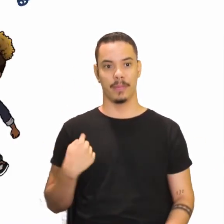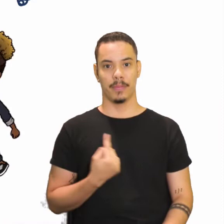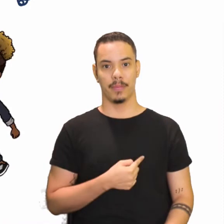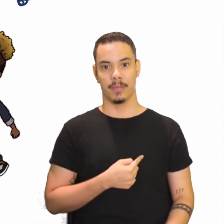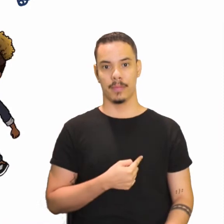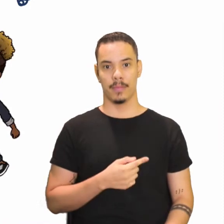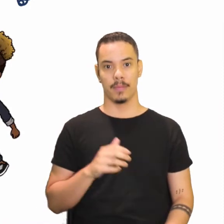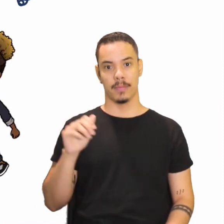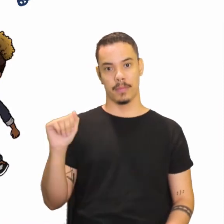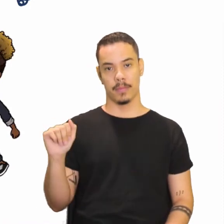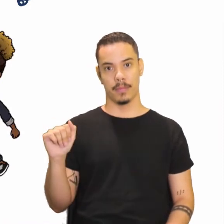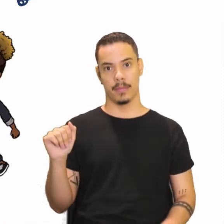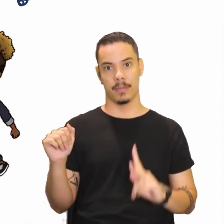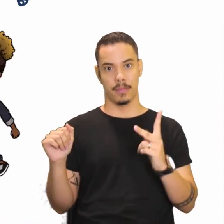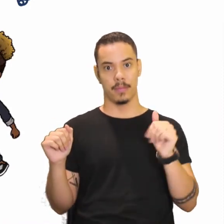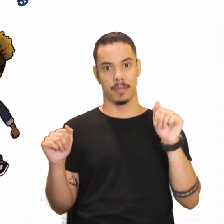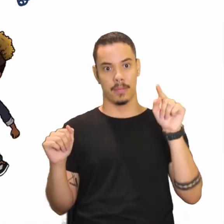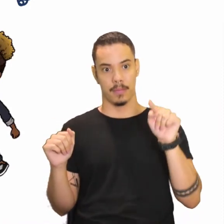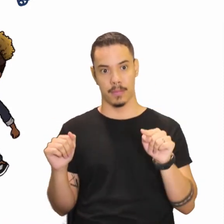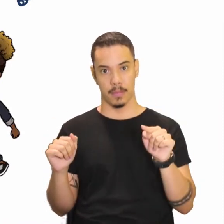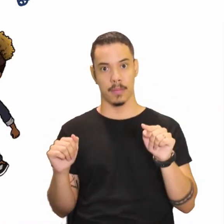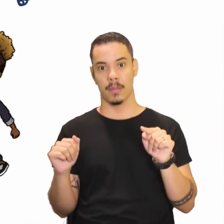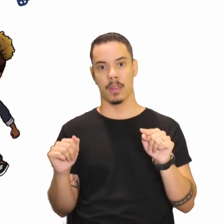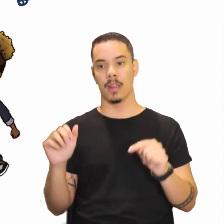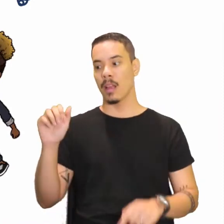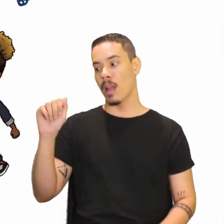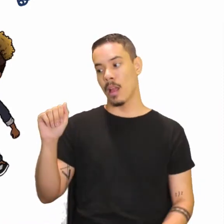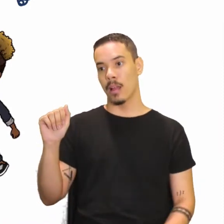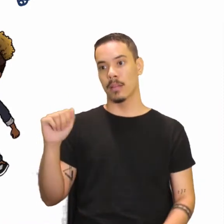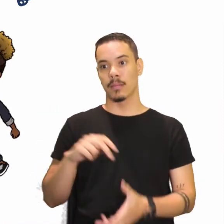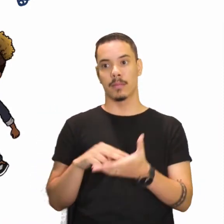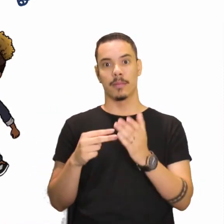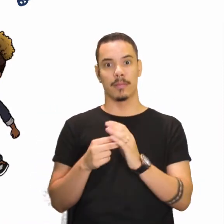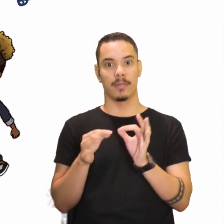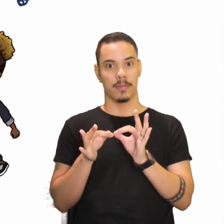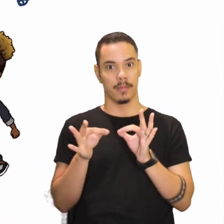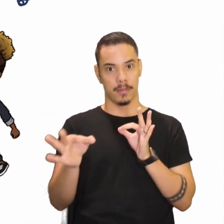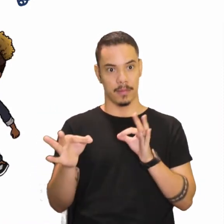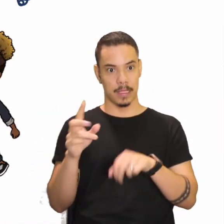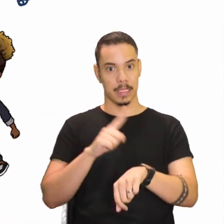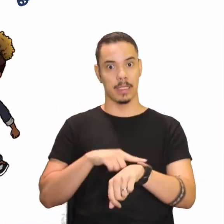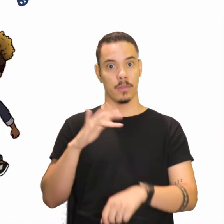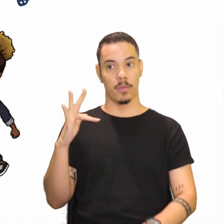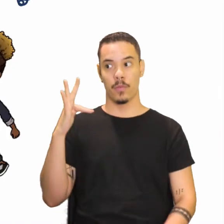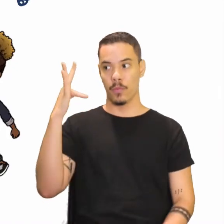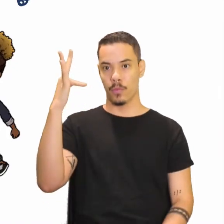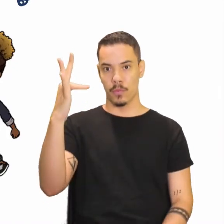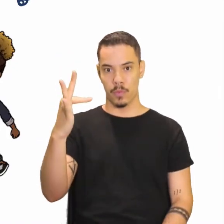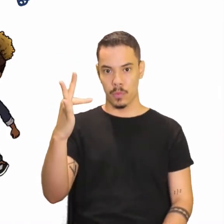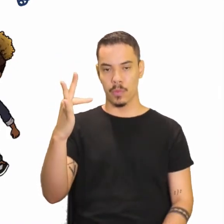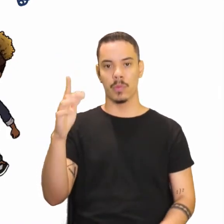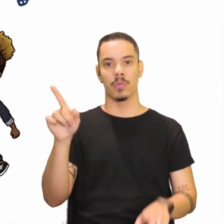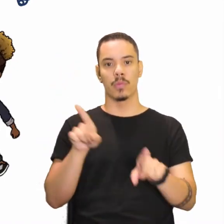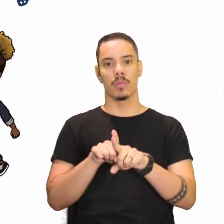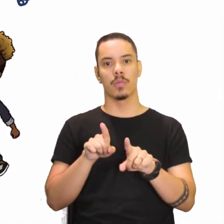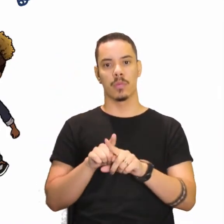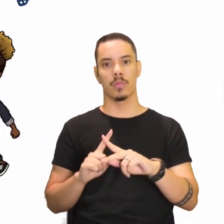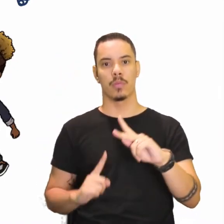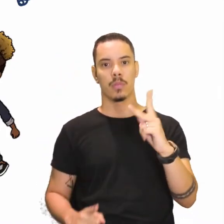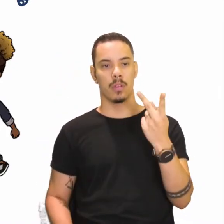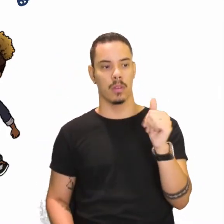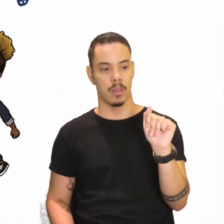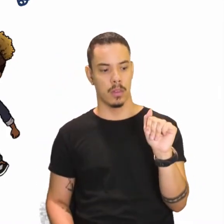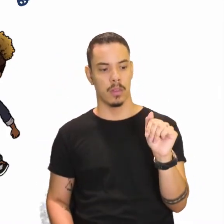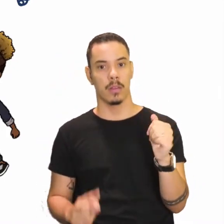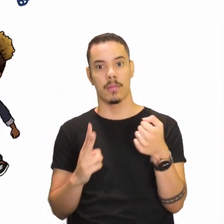né? Esse azinho, né, que dá a ideia de distância ou tempo futuro, e o A do verbo haver que vai dar a ideia,